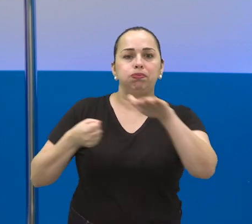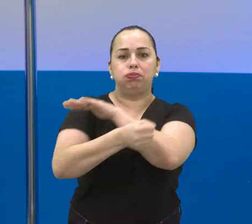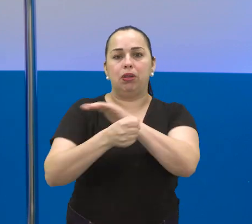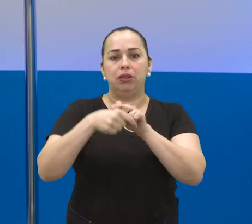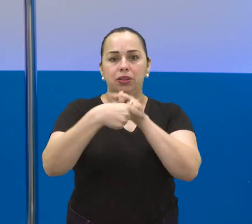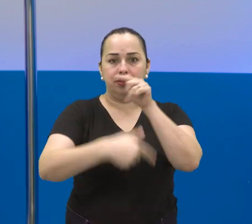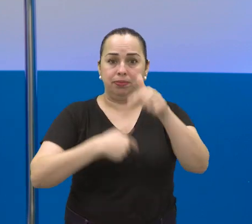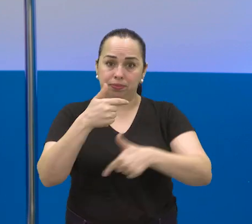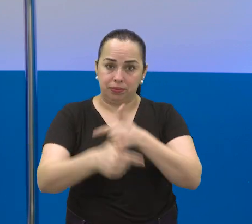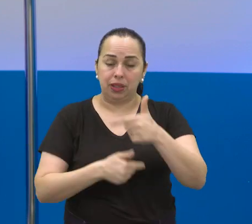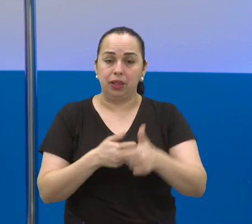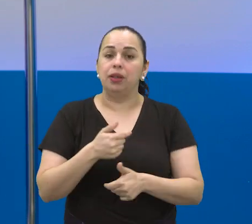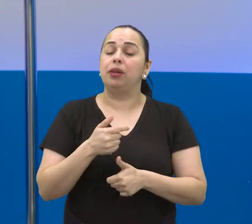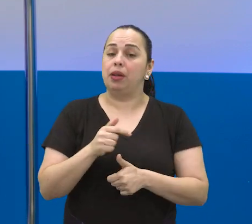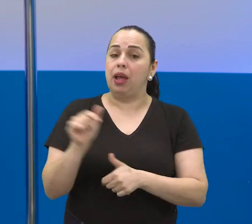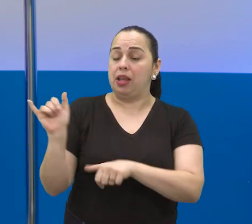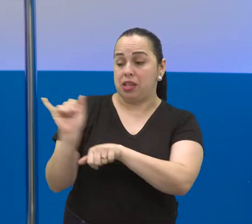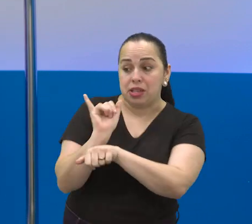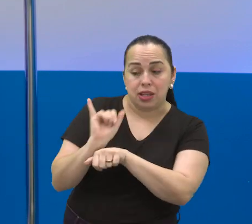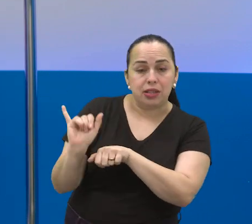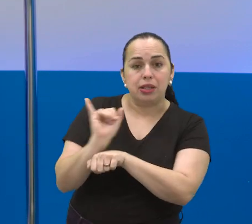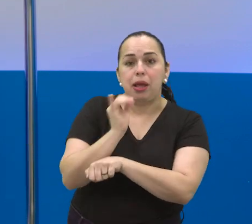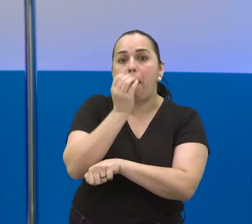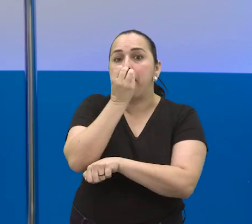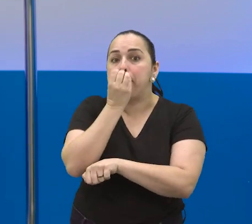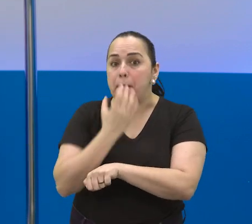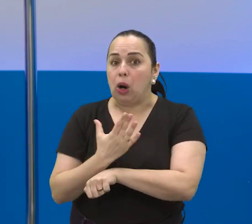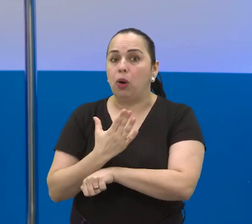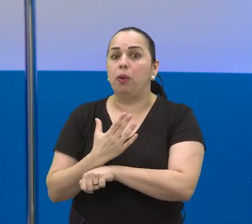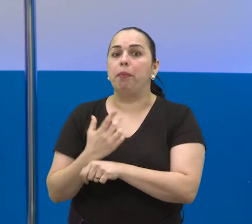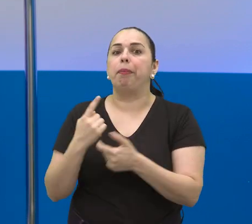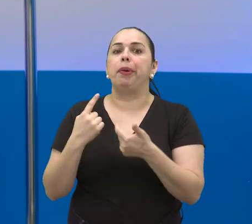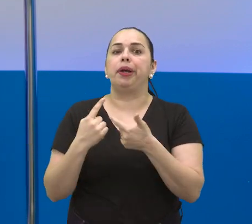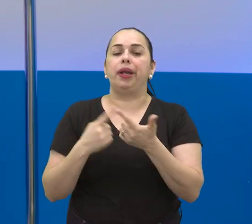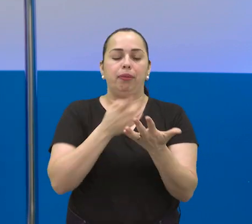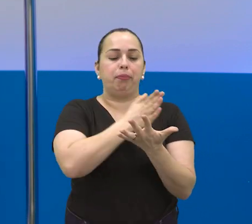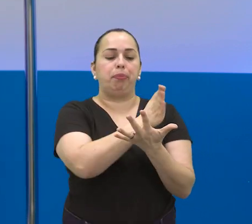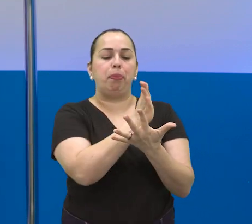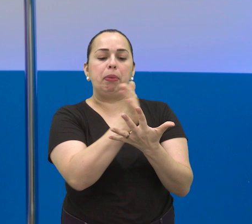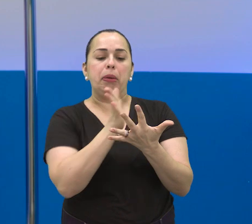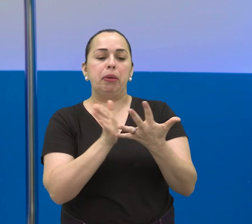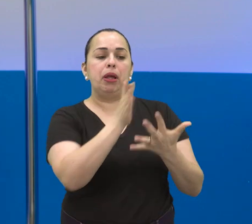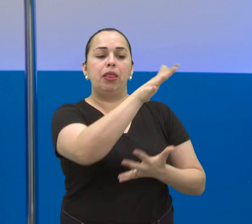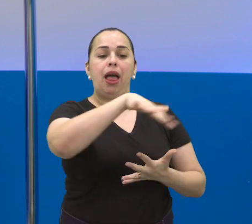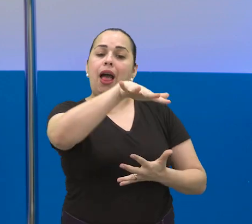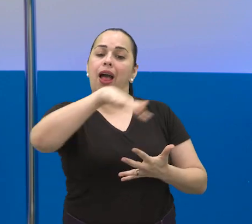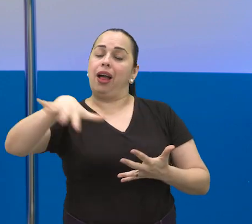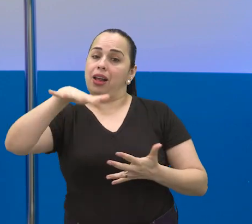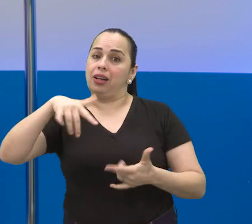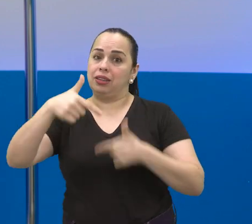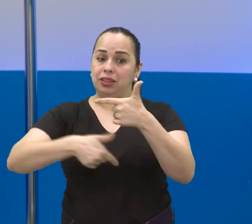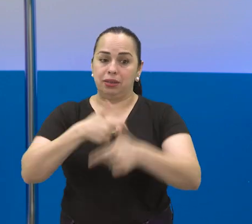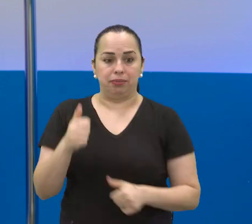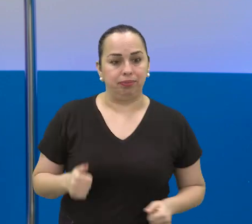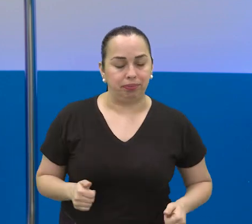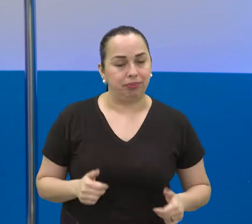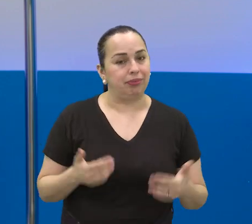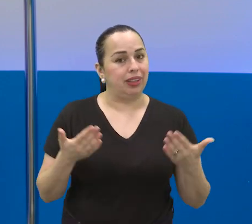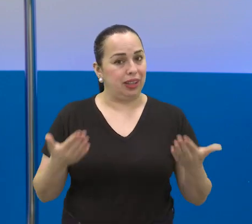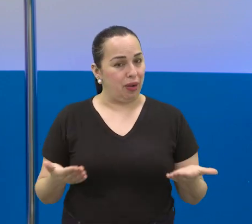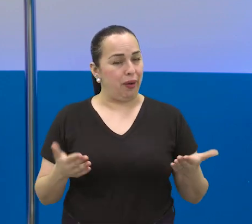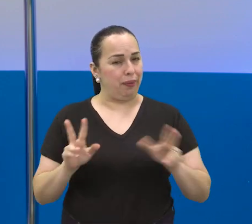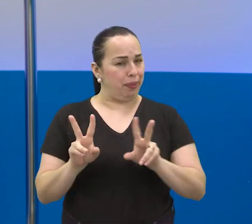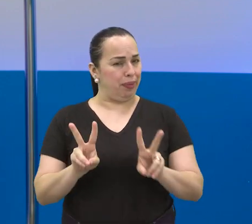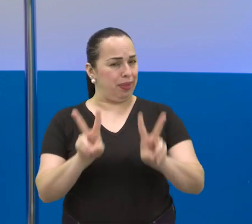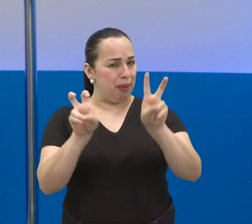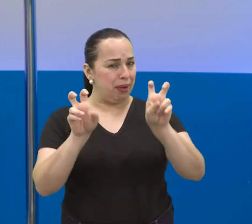né, no mercado de trabalho. O bom é que esses recursos também ampliam as maneiras de atuação e os campos de trabalho.